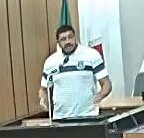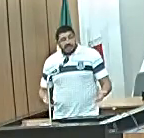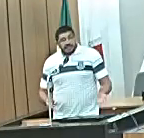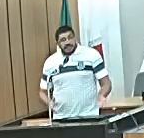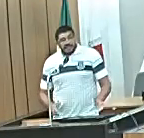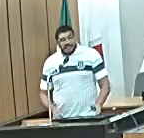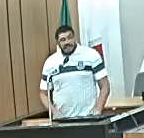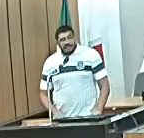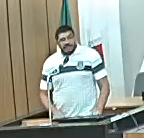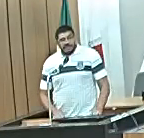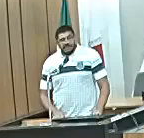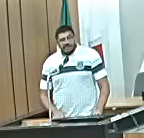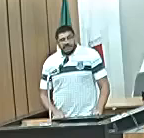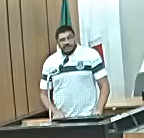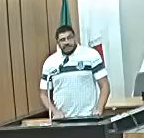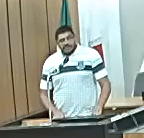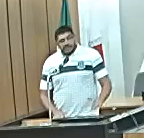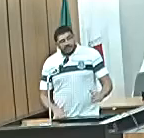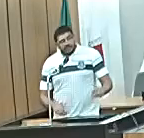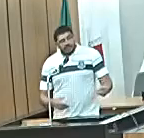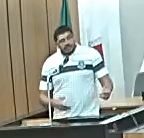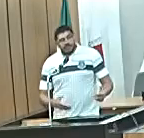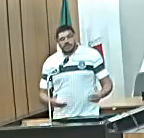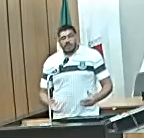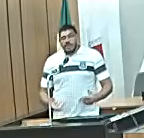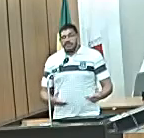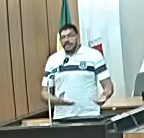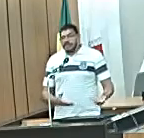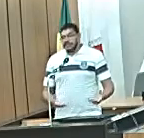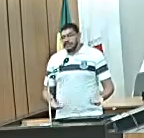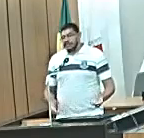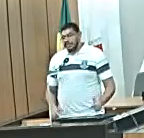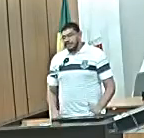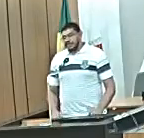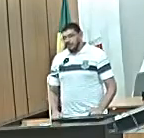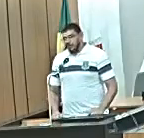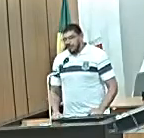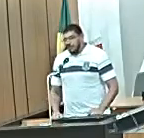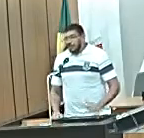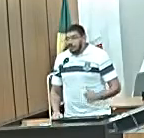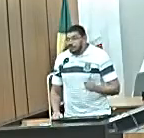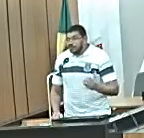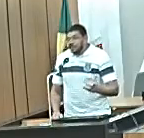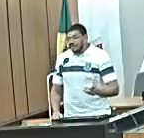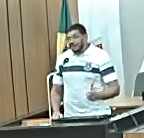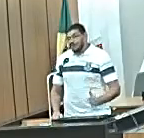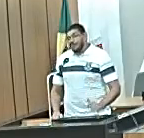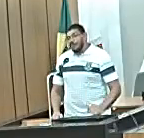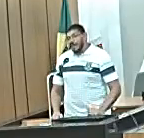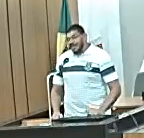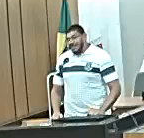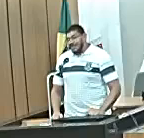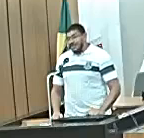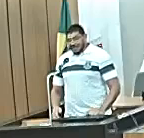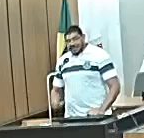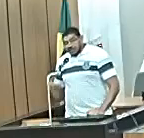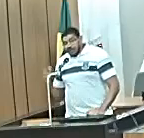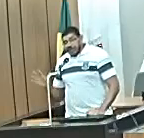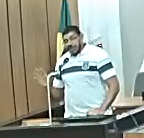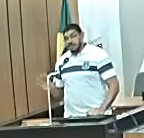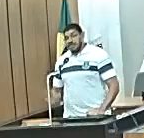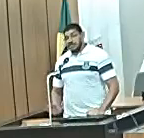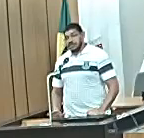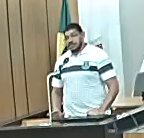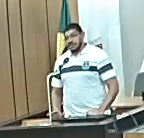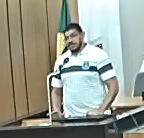nós queremos regulamentar dizem que nós somos co irmãos da segurança pública mas somos tratados com parentes daqueles